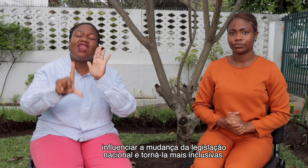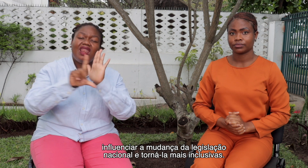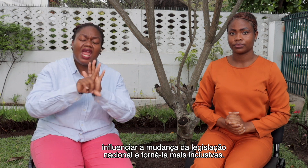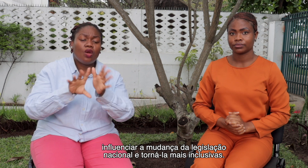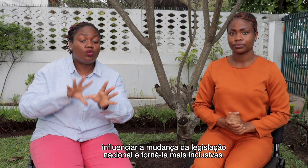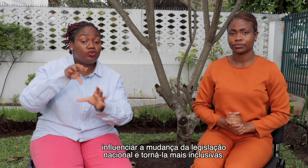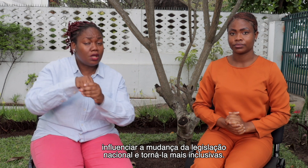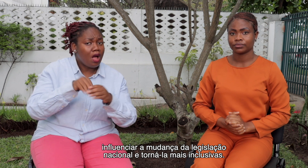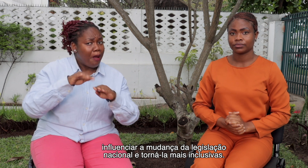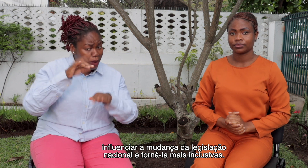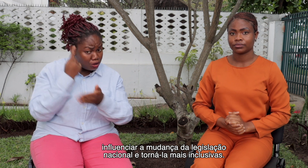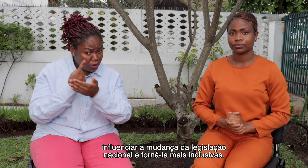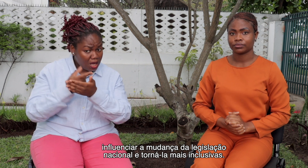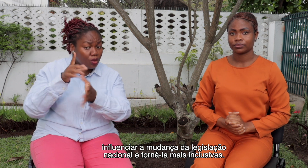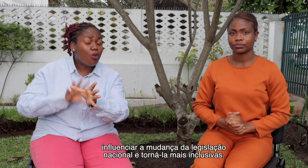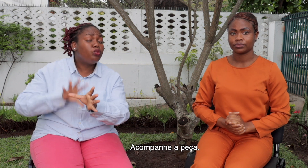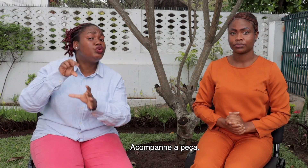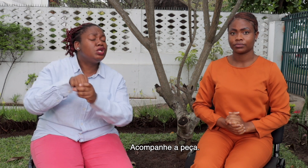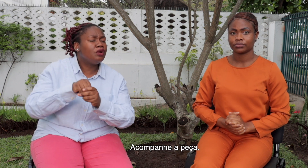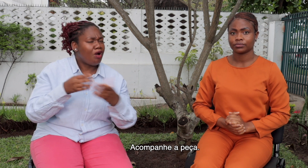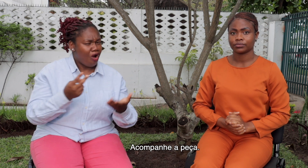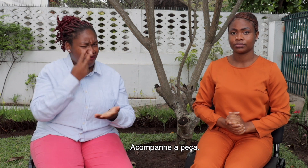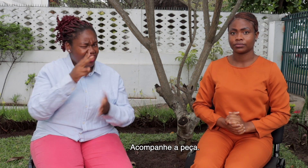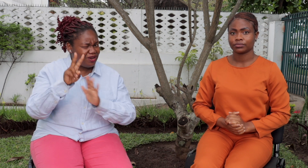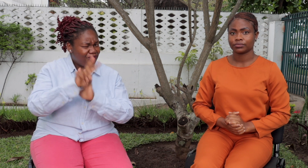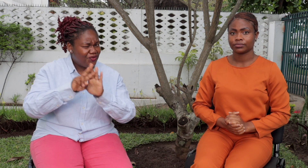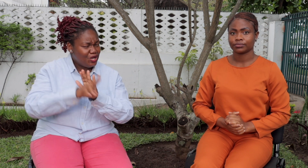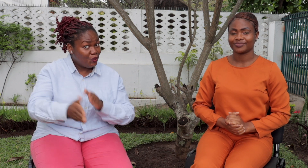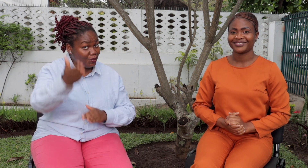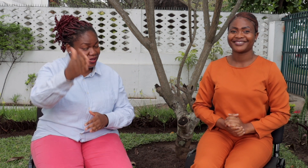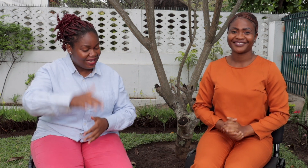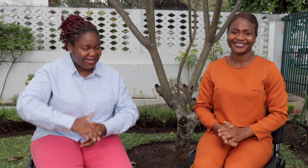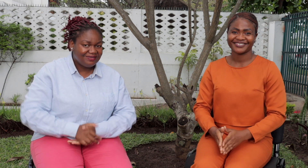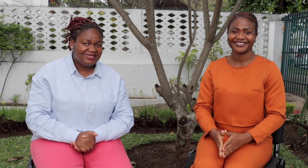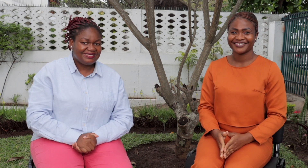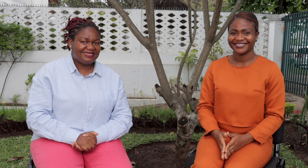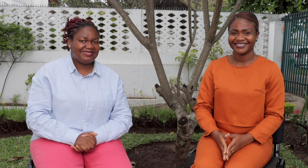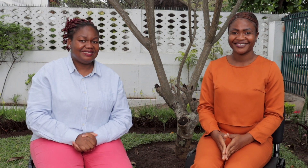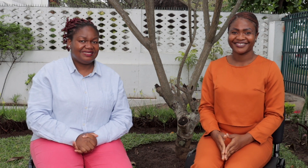legislação nacional e torná-la mais inclusiva. Acompanhe a peça.